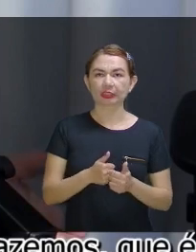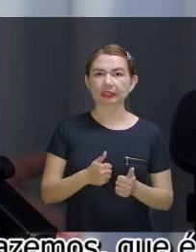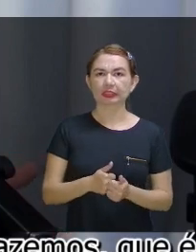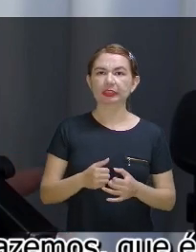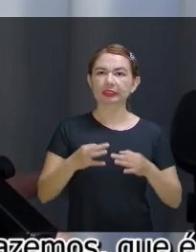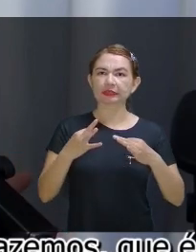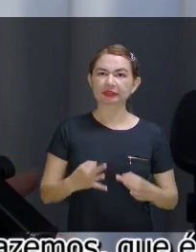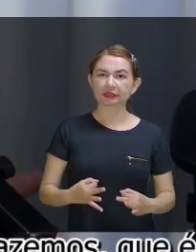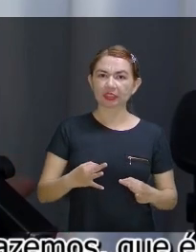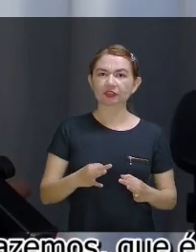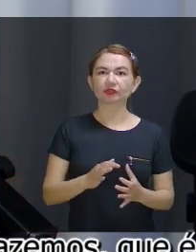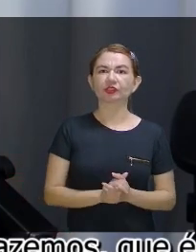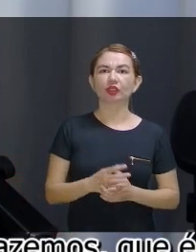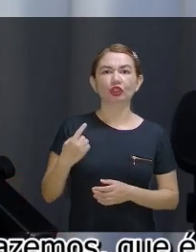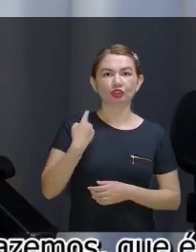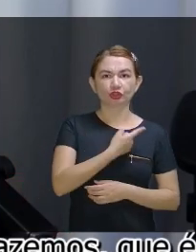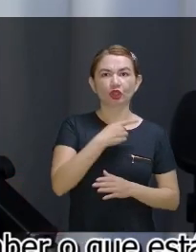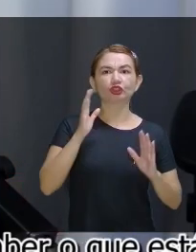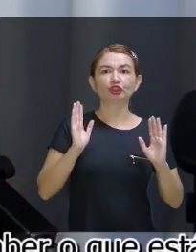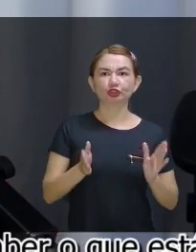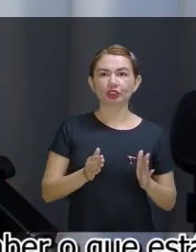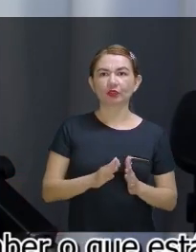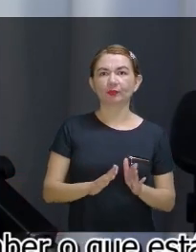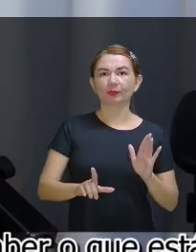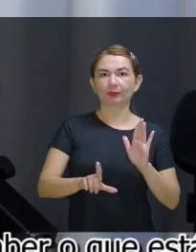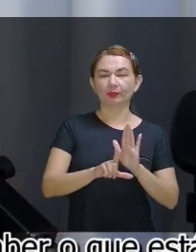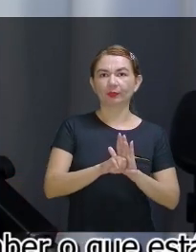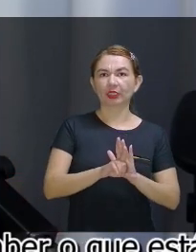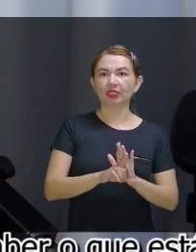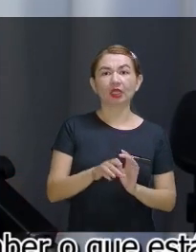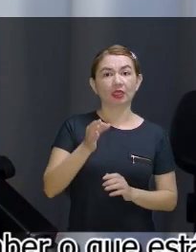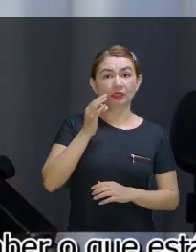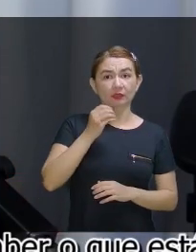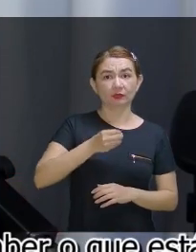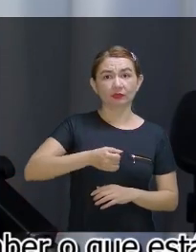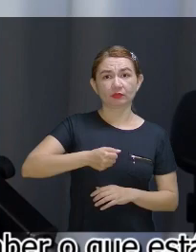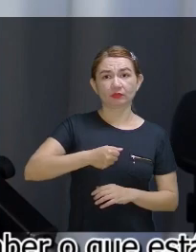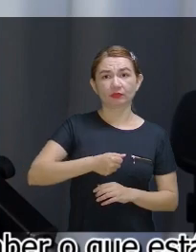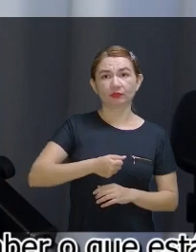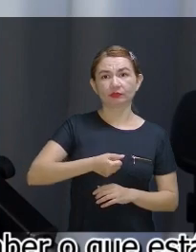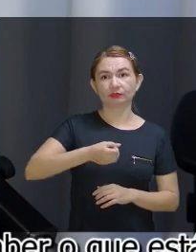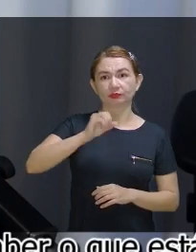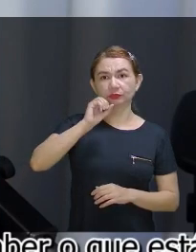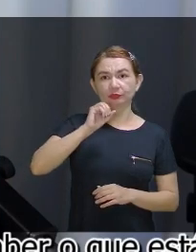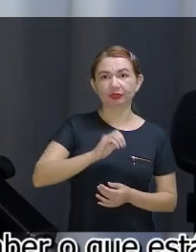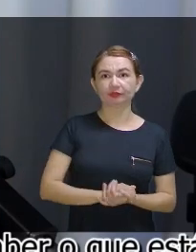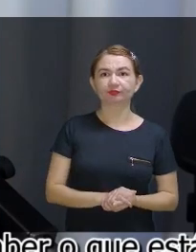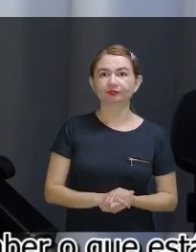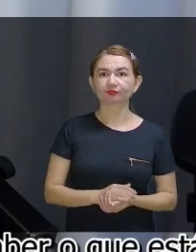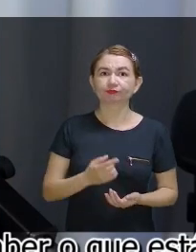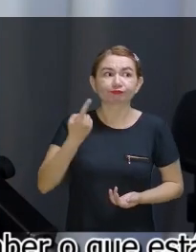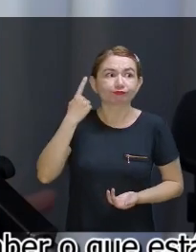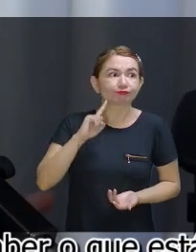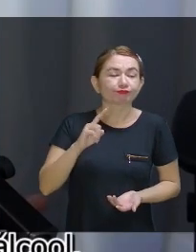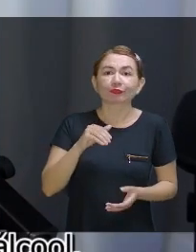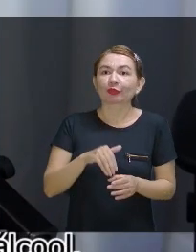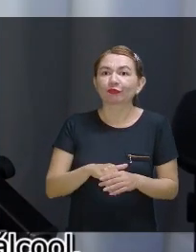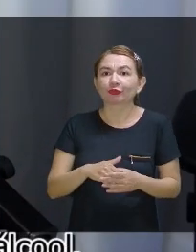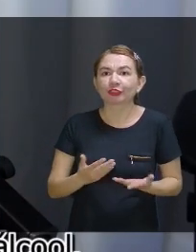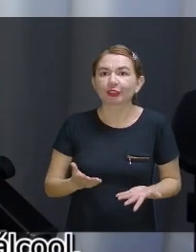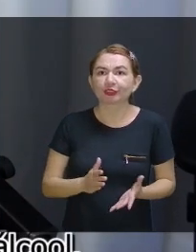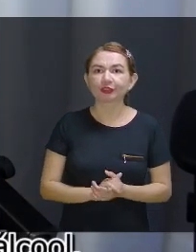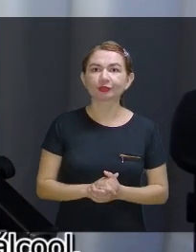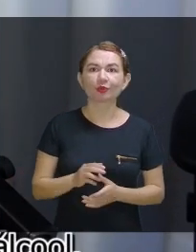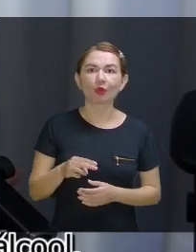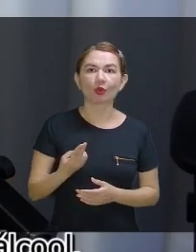é tradicional, que nós já fazemos, que é baixar uma lei seca para que o nosso eleitor não fique sem saber o que está votando ou o